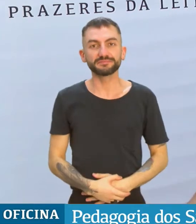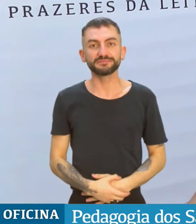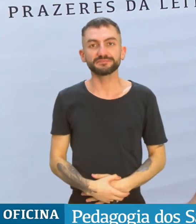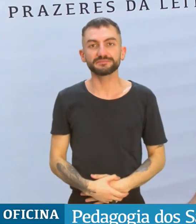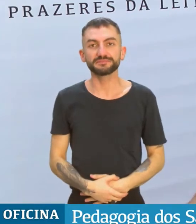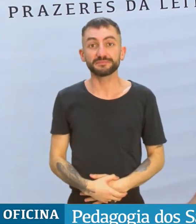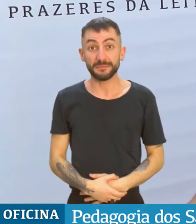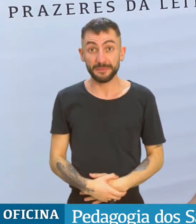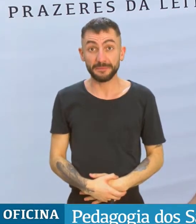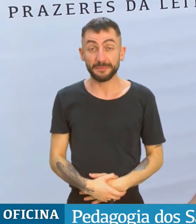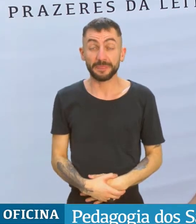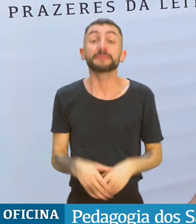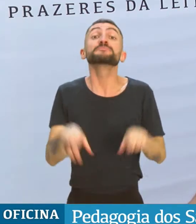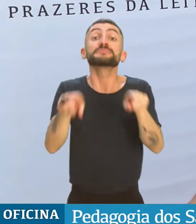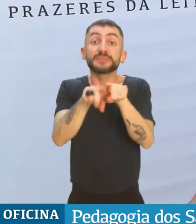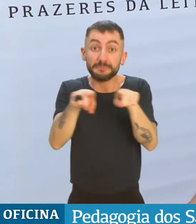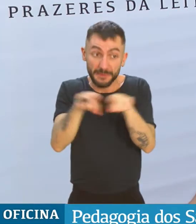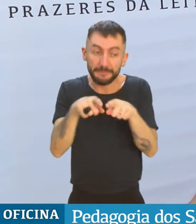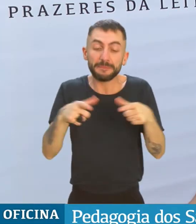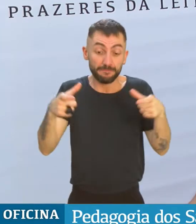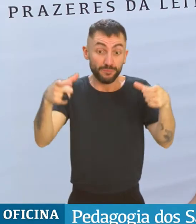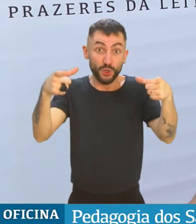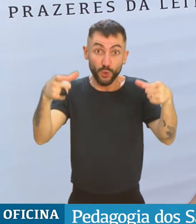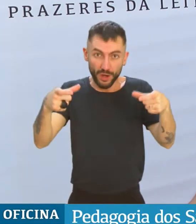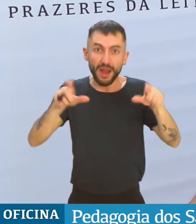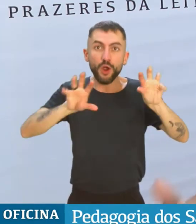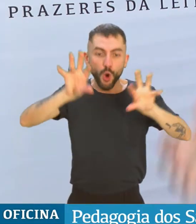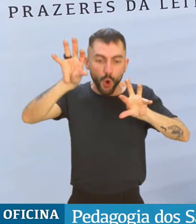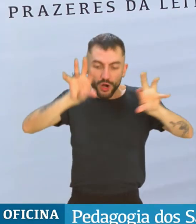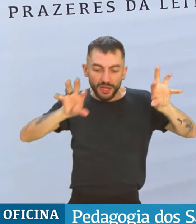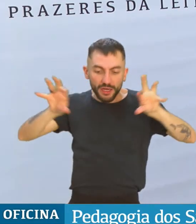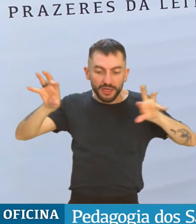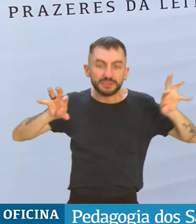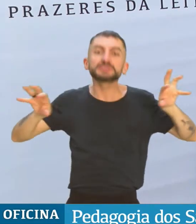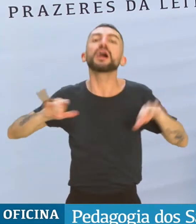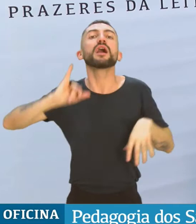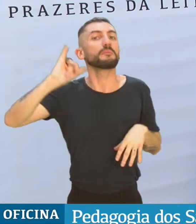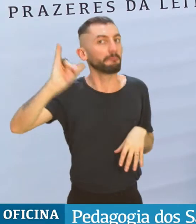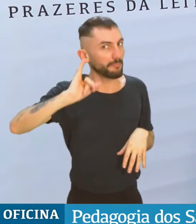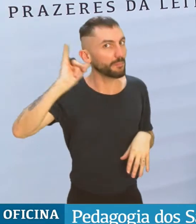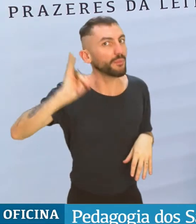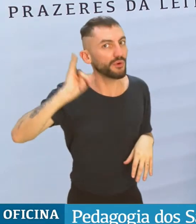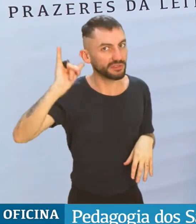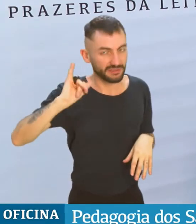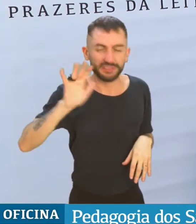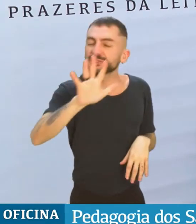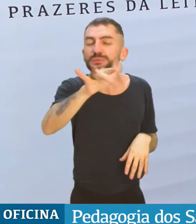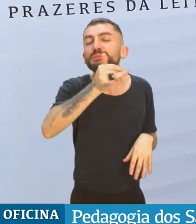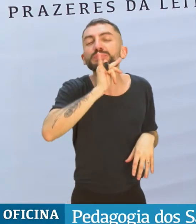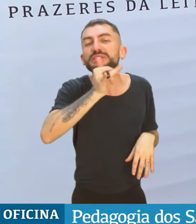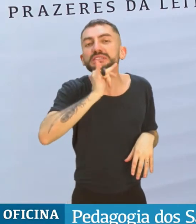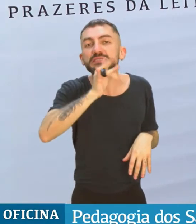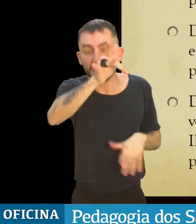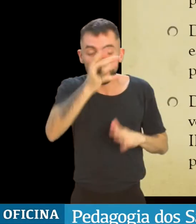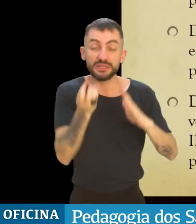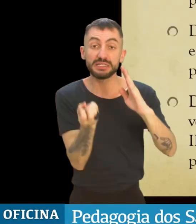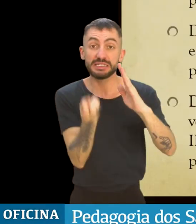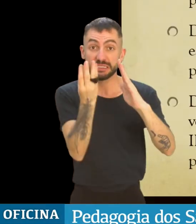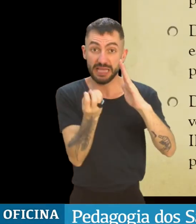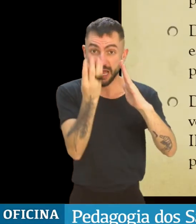Essa organização do espaço também, eu penso que é muito importante. A gente não costuma fazer nos saraus aquela